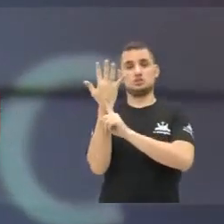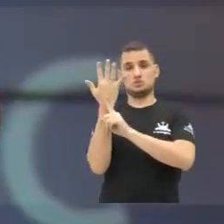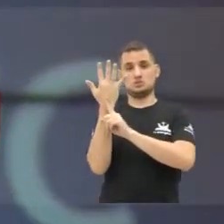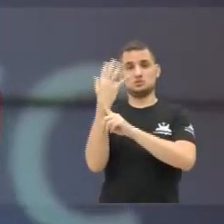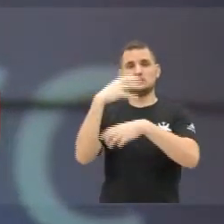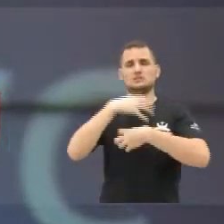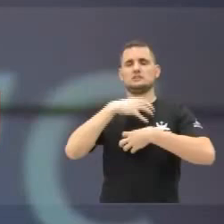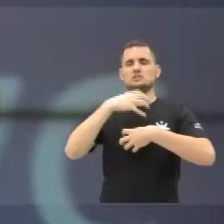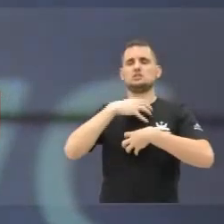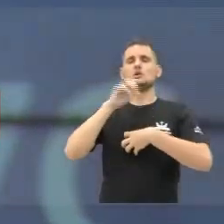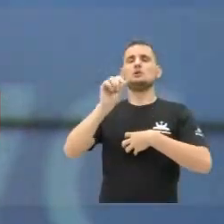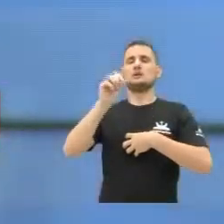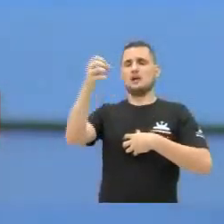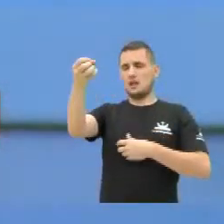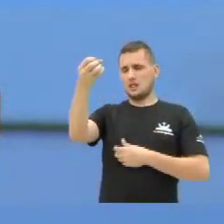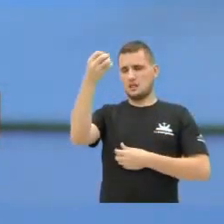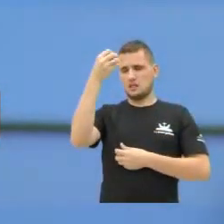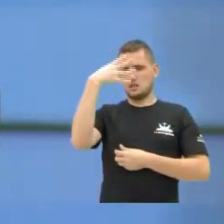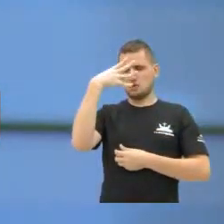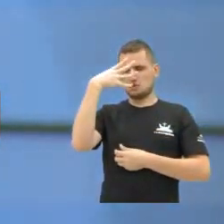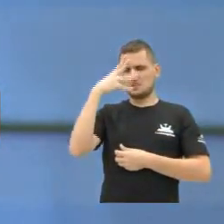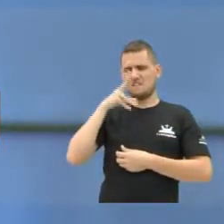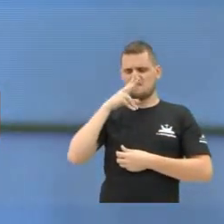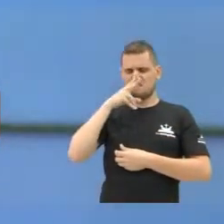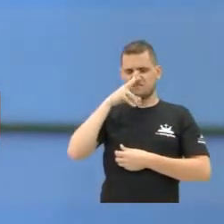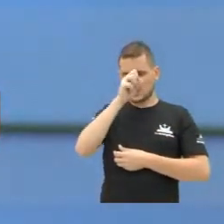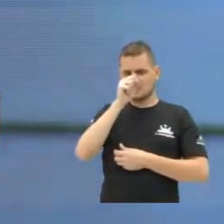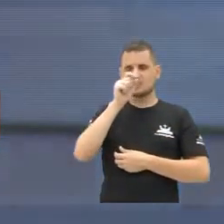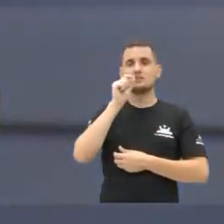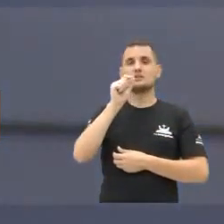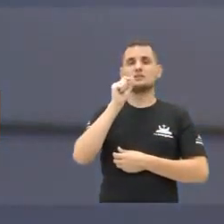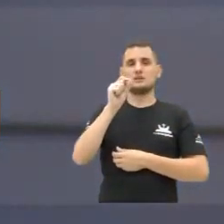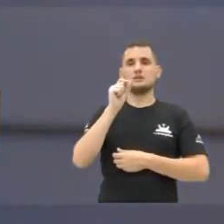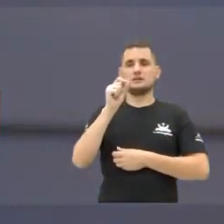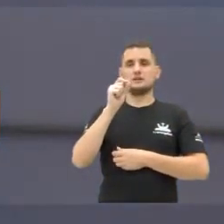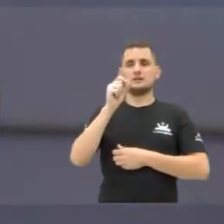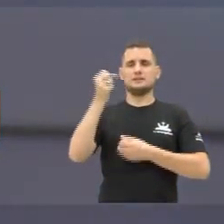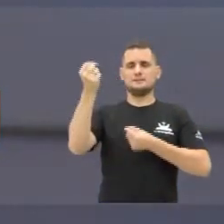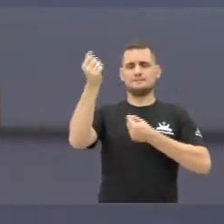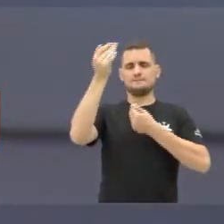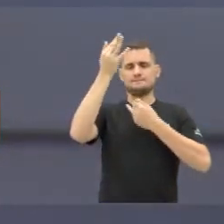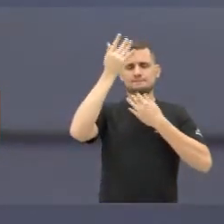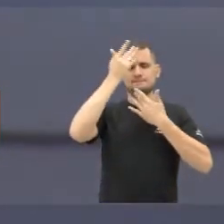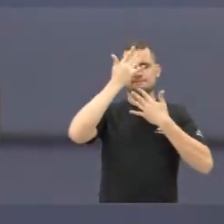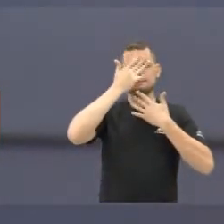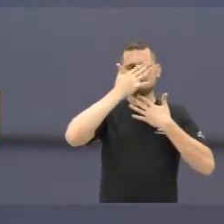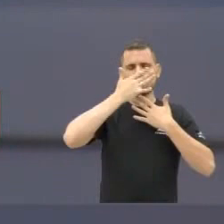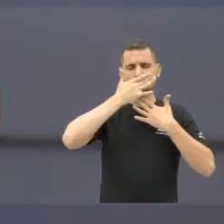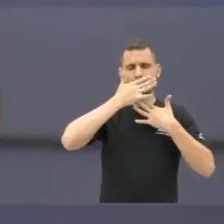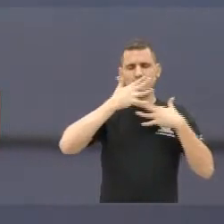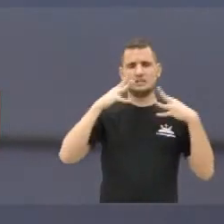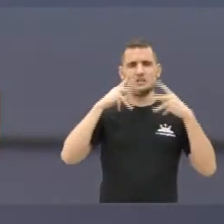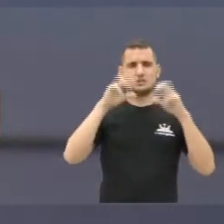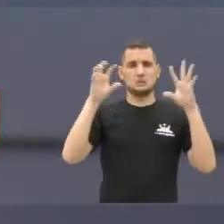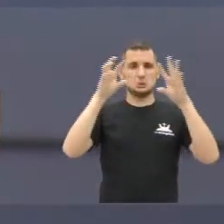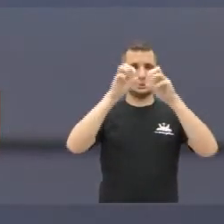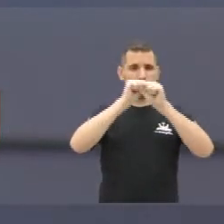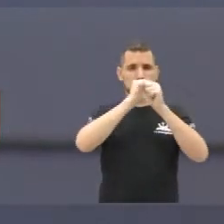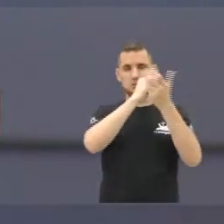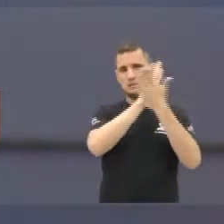luz, mais forte que o sol, inundava e mandava embora as trevas da minha